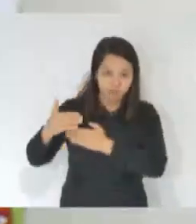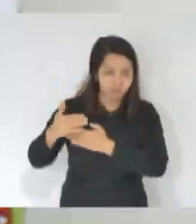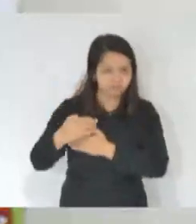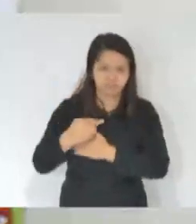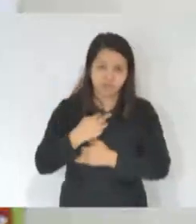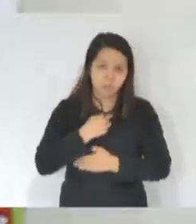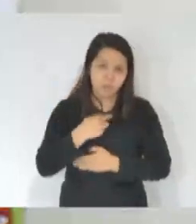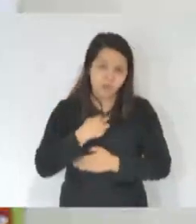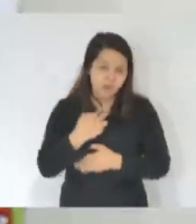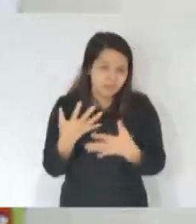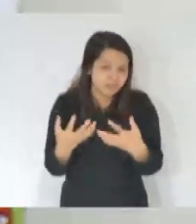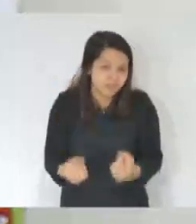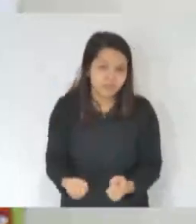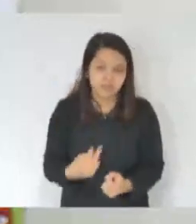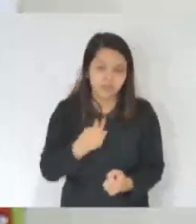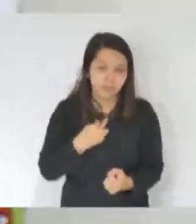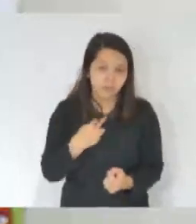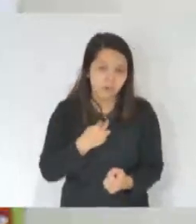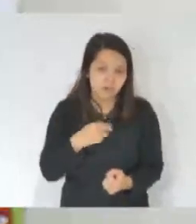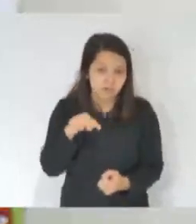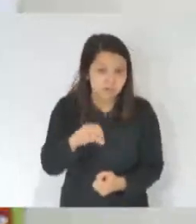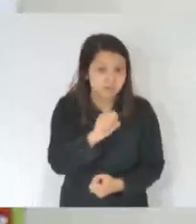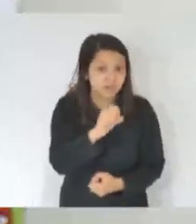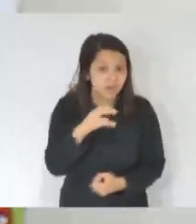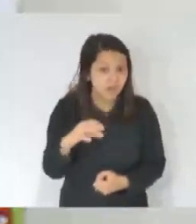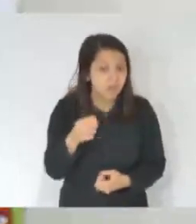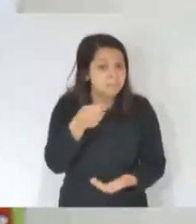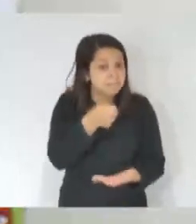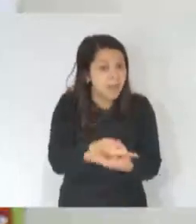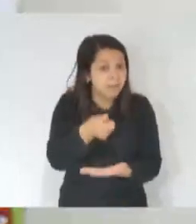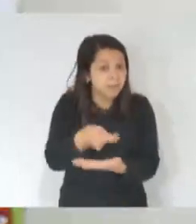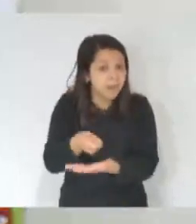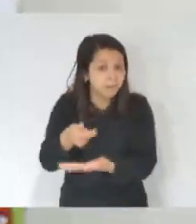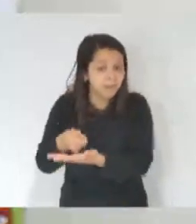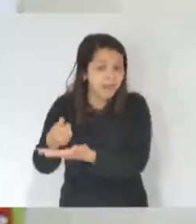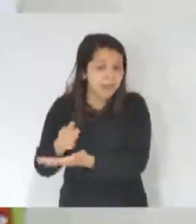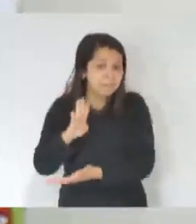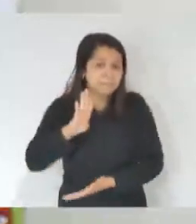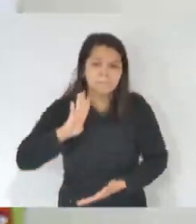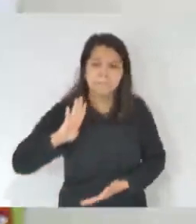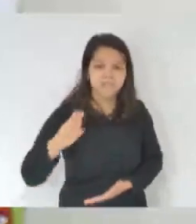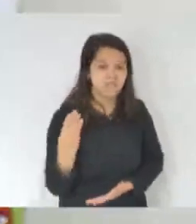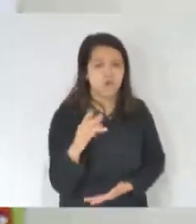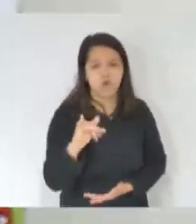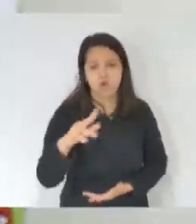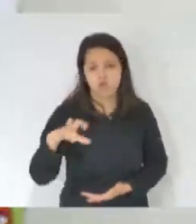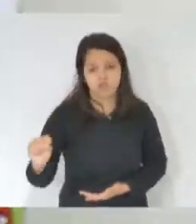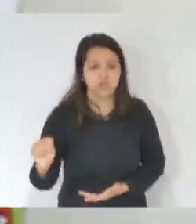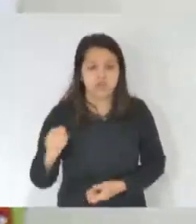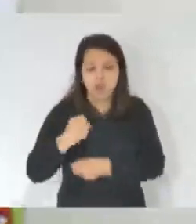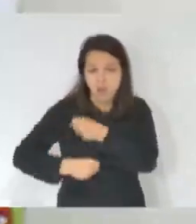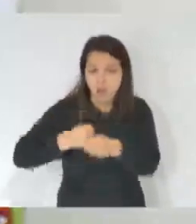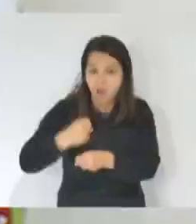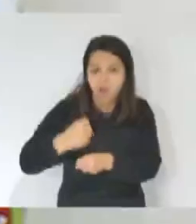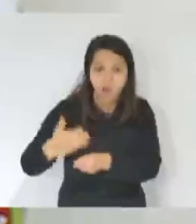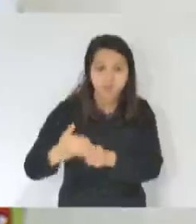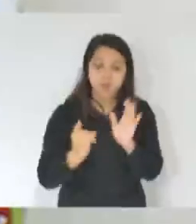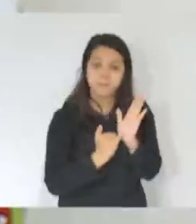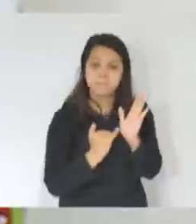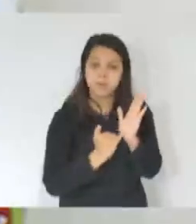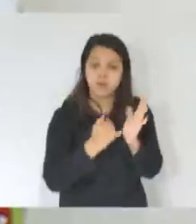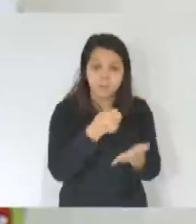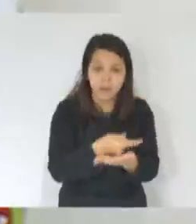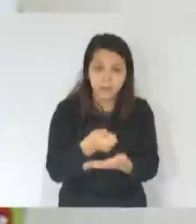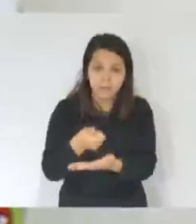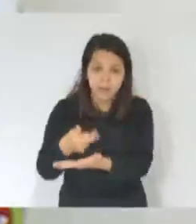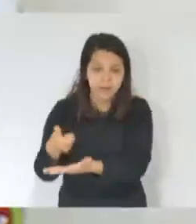Catarina paga muitos bilhões por ano de impostos. Não é justo recebermos um corte